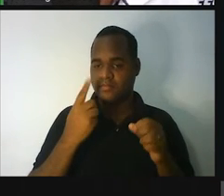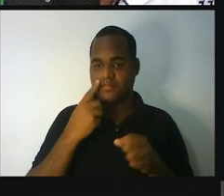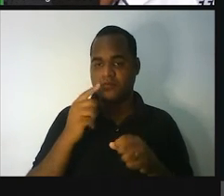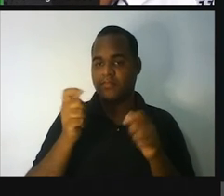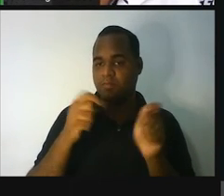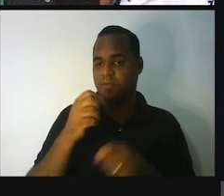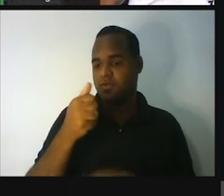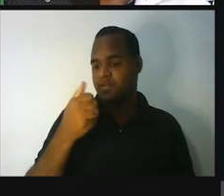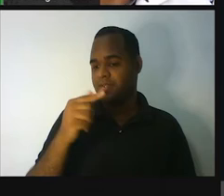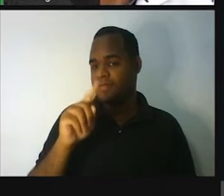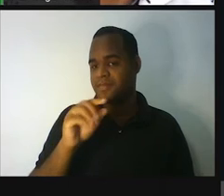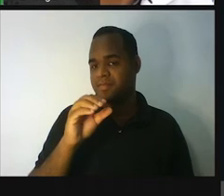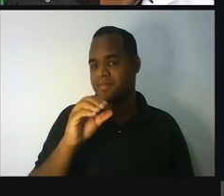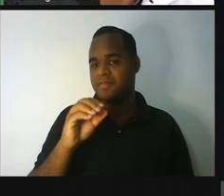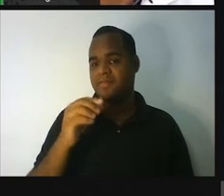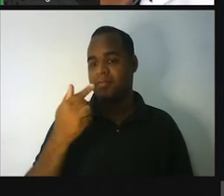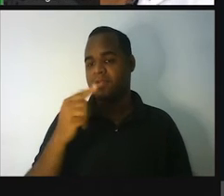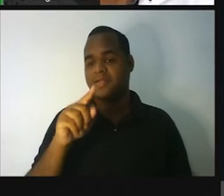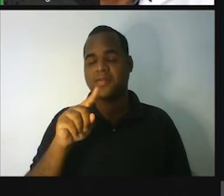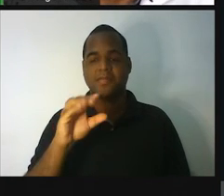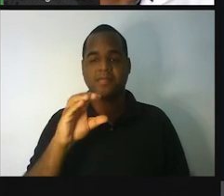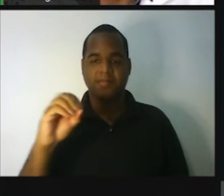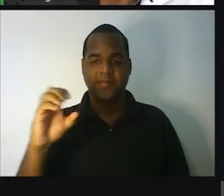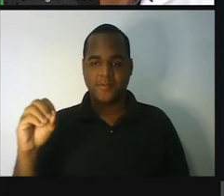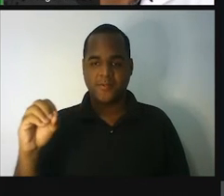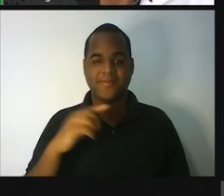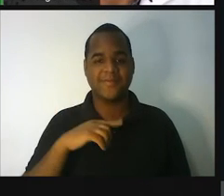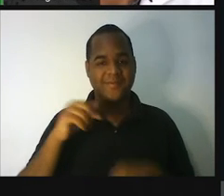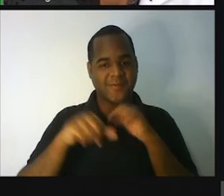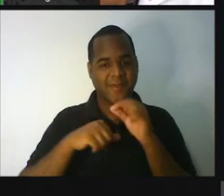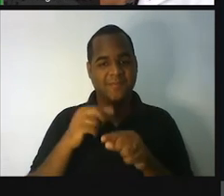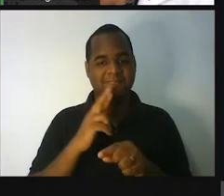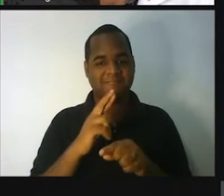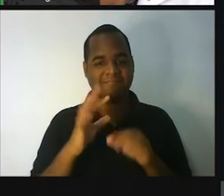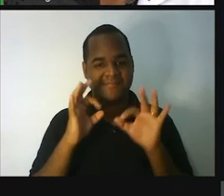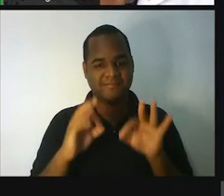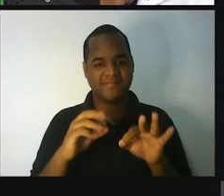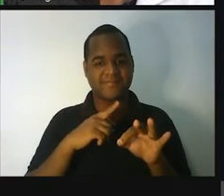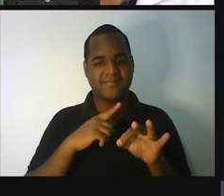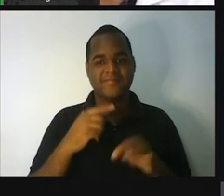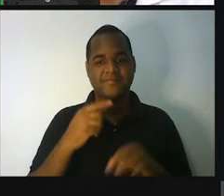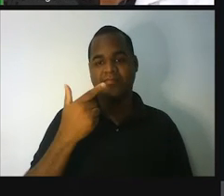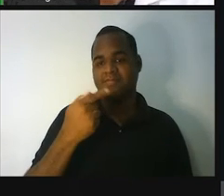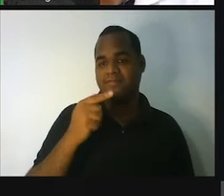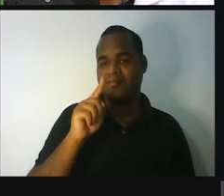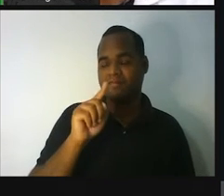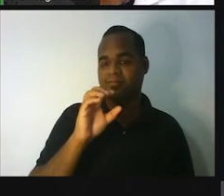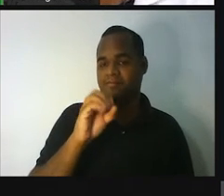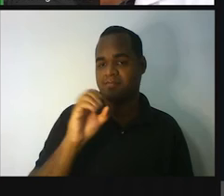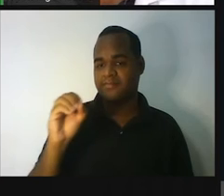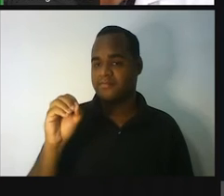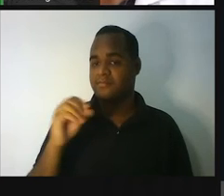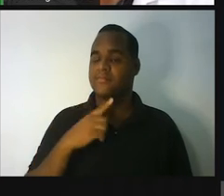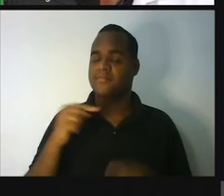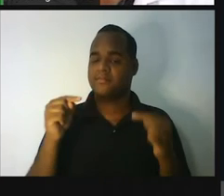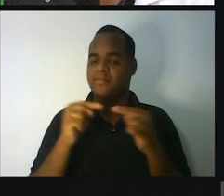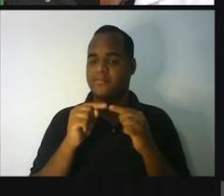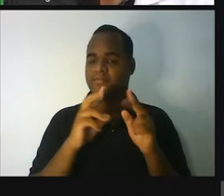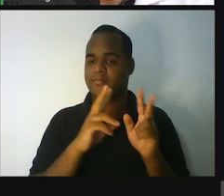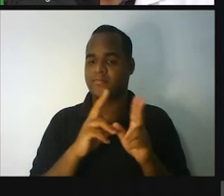e a gente vai chegar no mesmo dia que chegar mais 17 km =